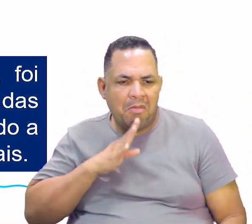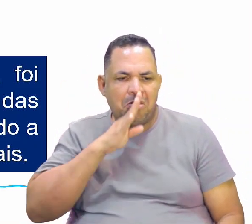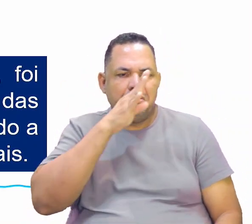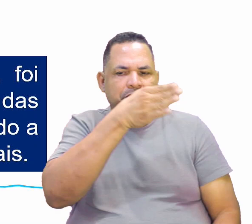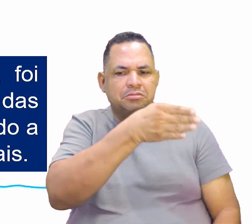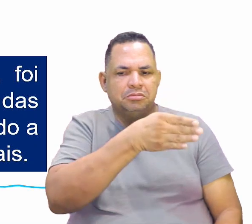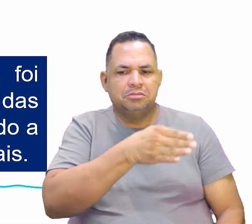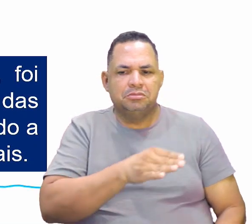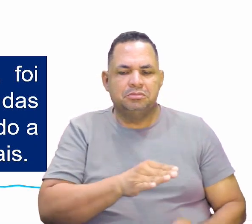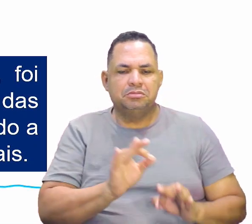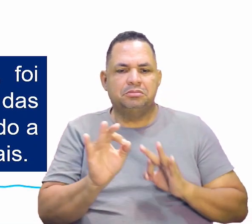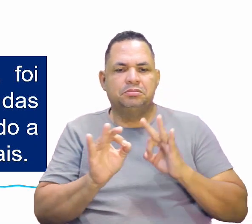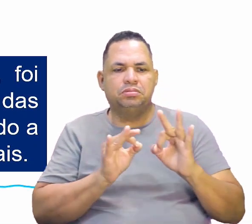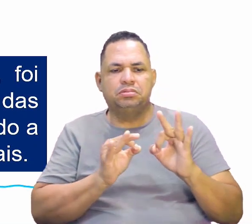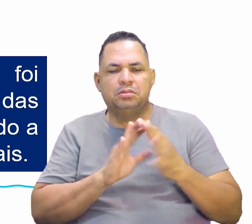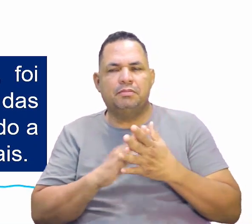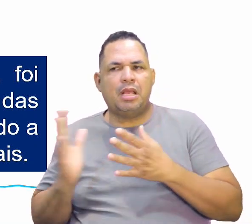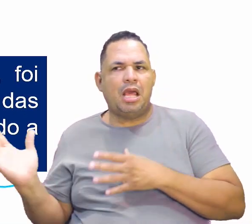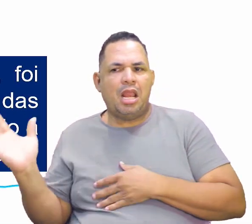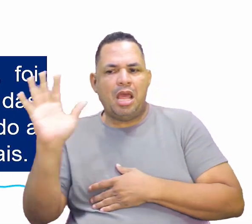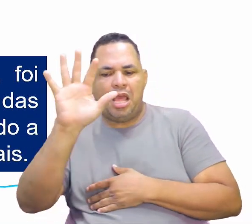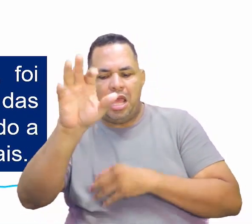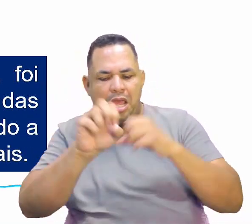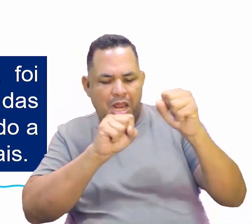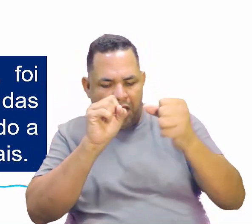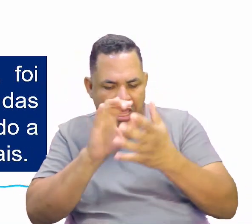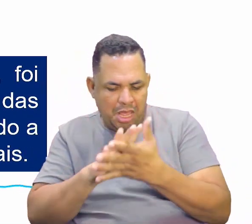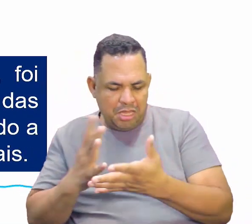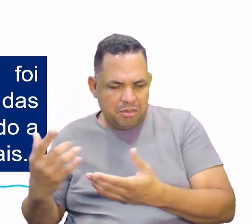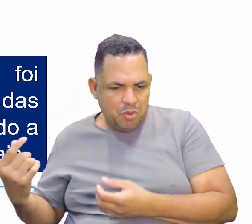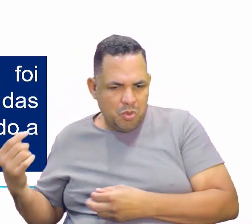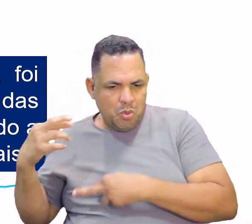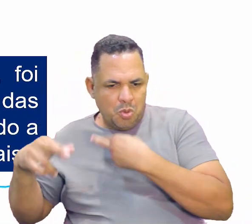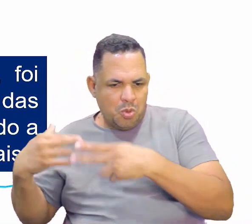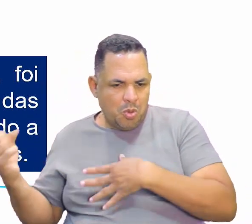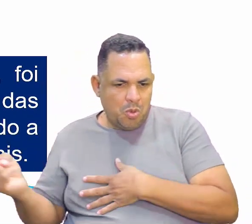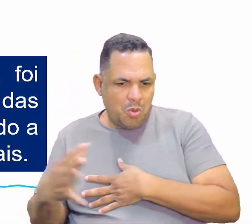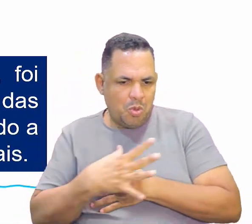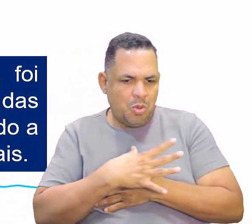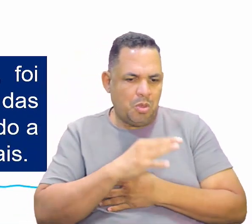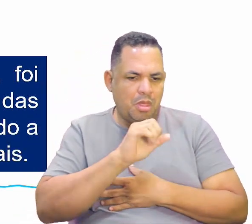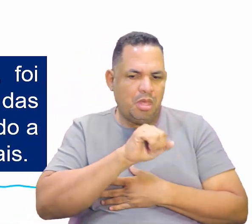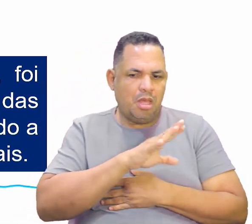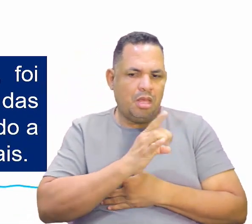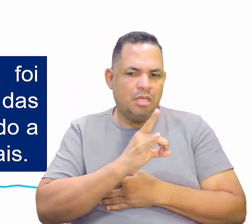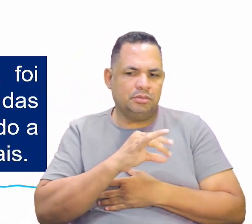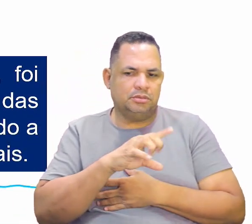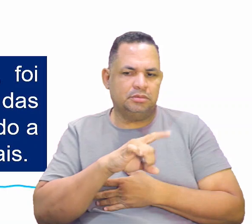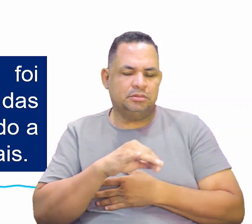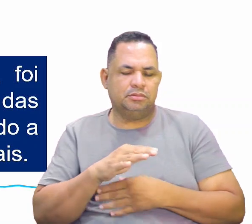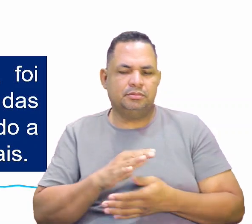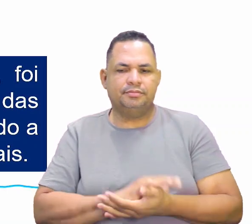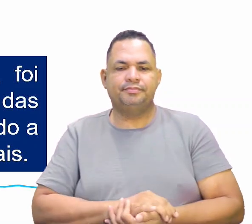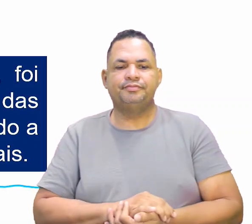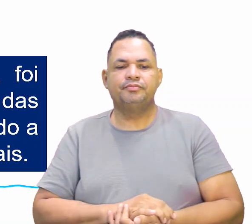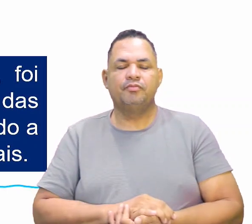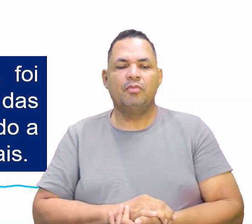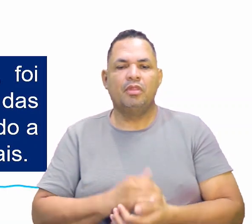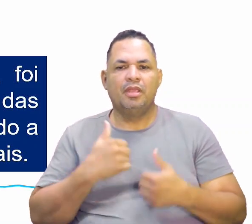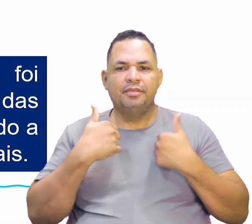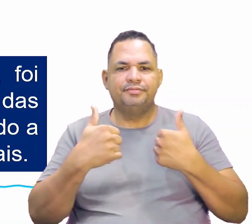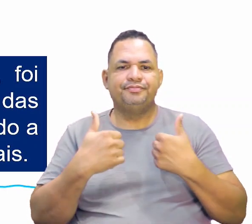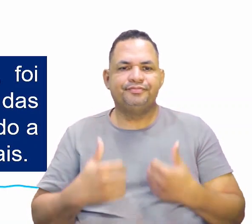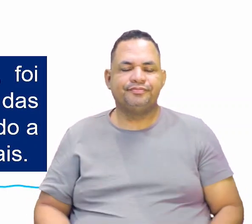barroco. Vamos pegar lá do Renascimento, as obras, né? Lá do arcadismo e assim por diante.